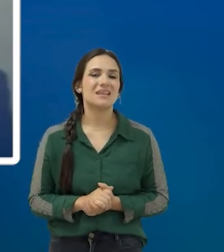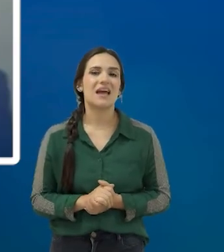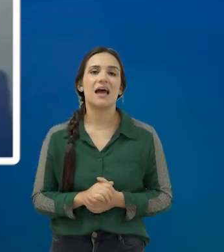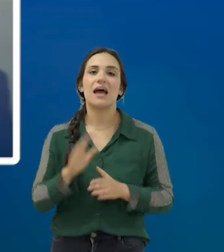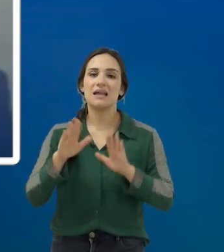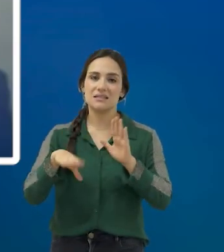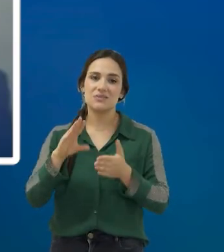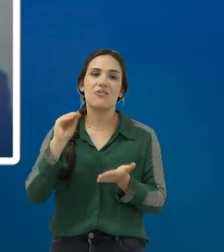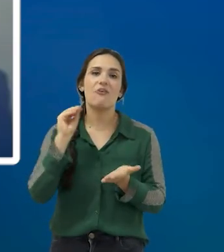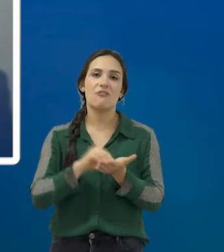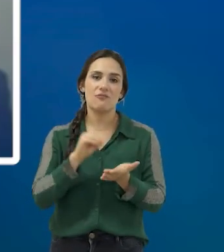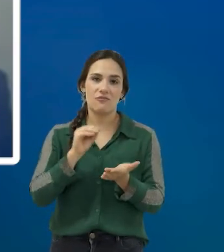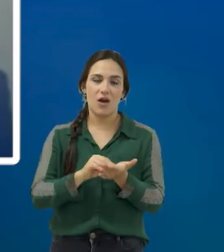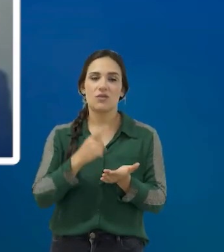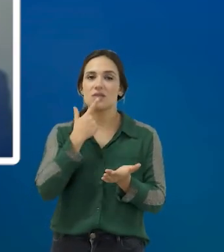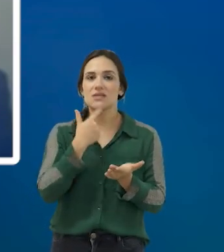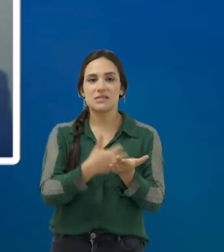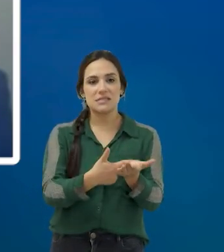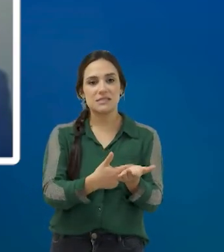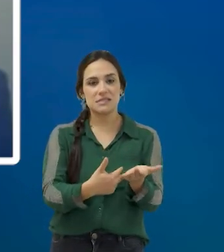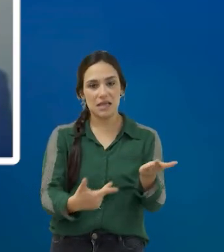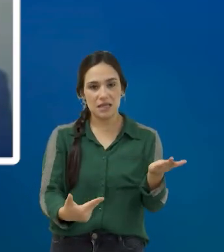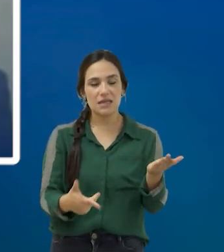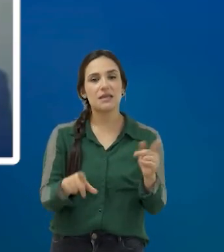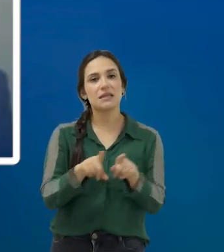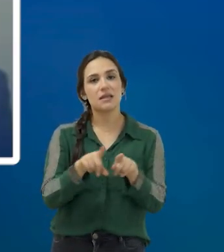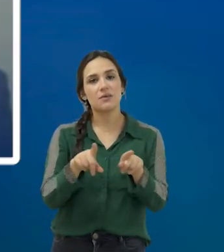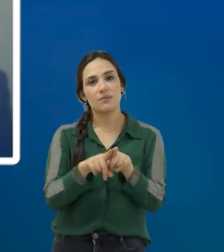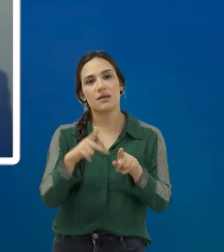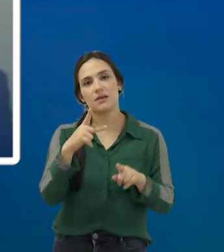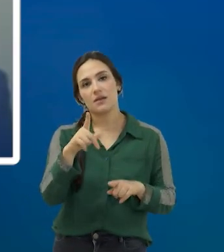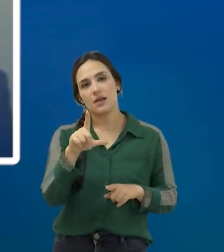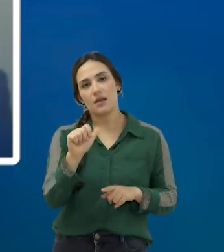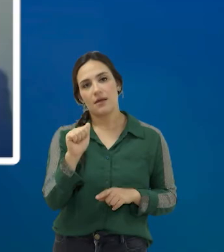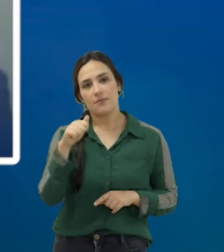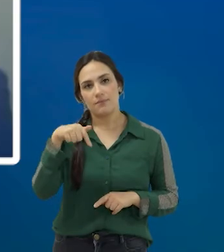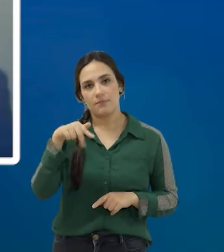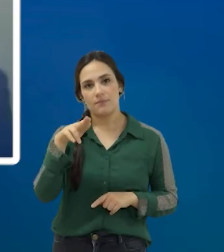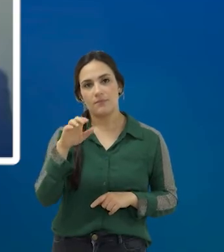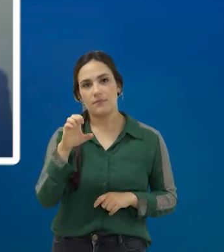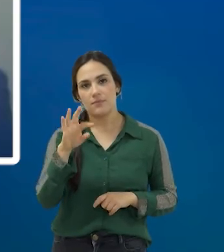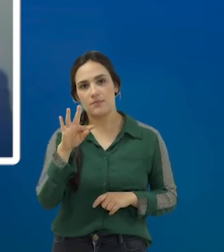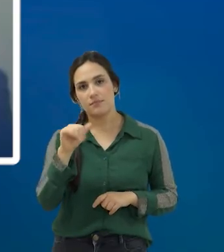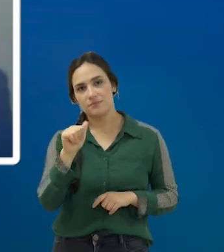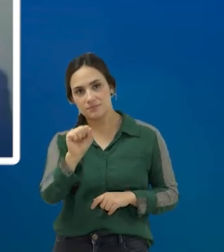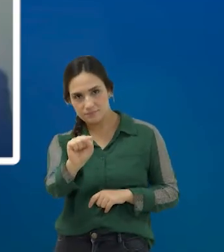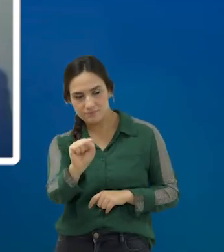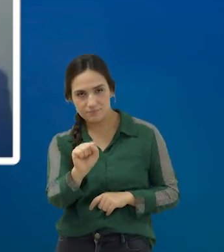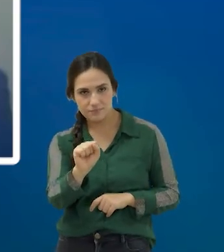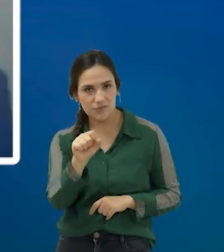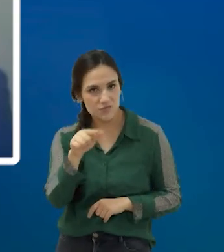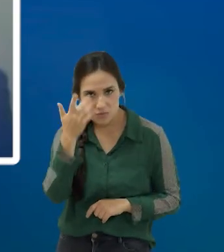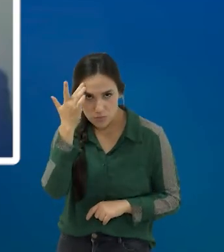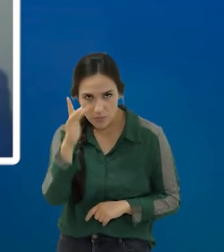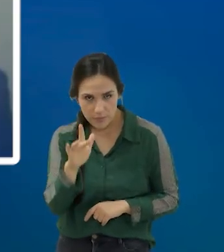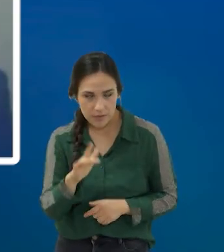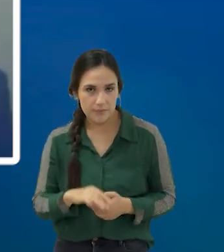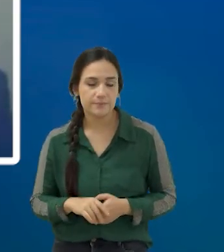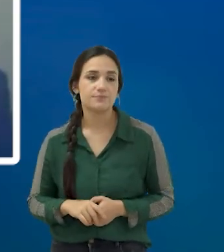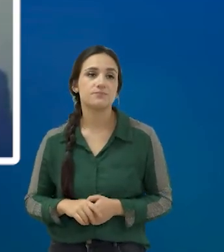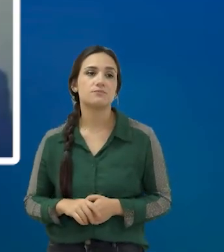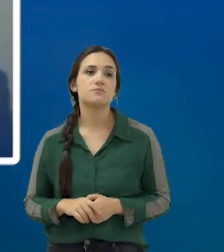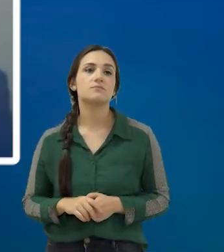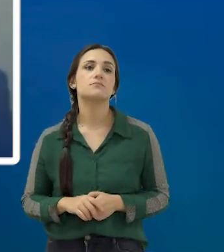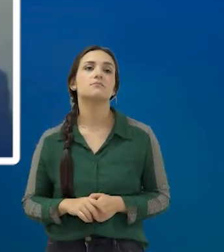a questão de faltar sangue e plaqueta. Além, obviamente, da medula, que assim poucas pessoas às vezes conhecem e não